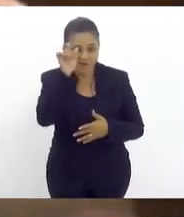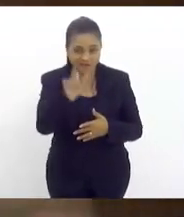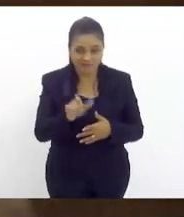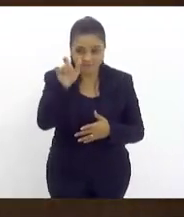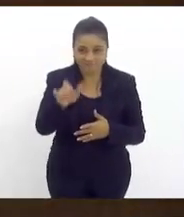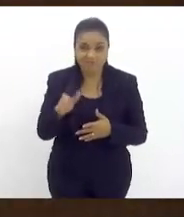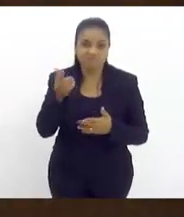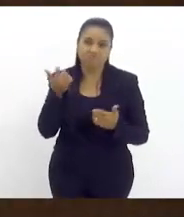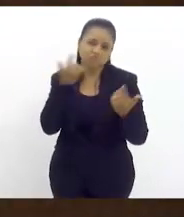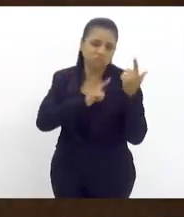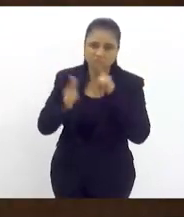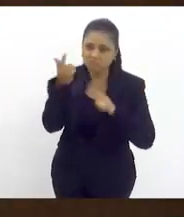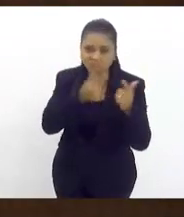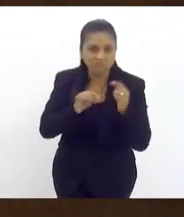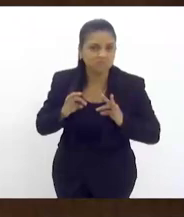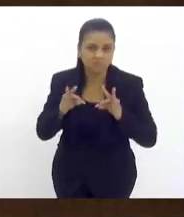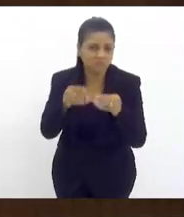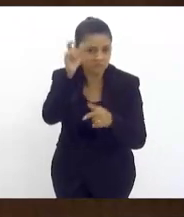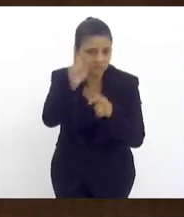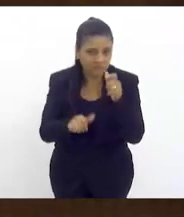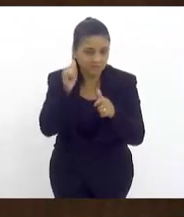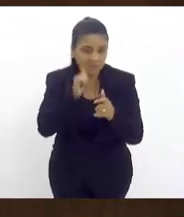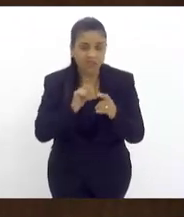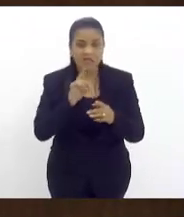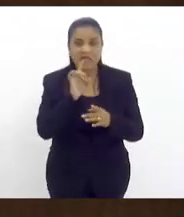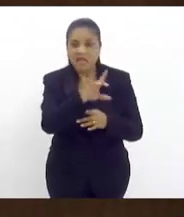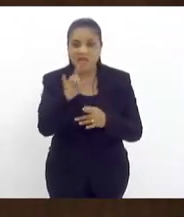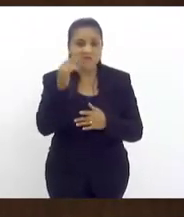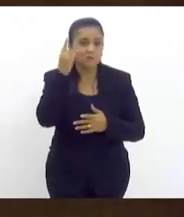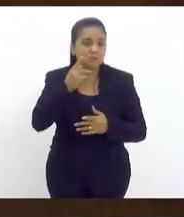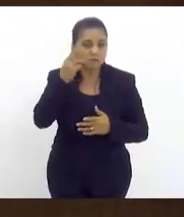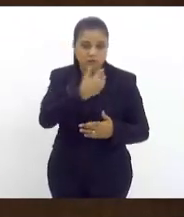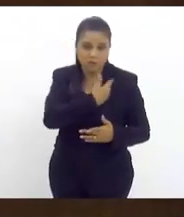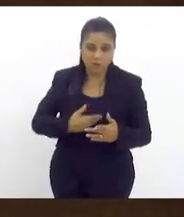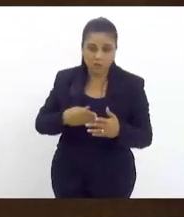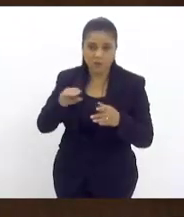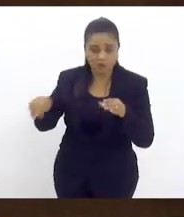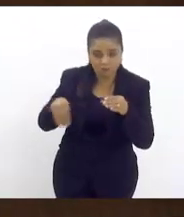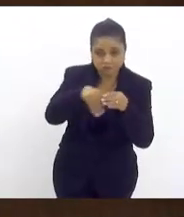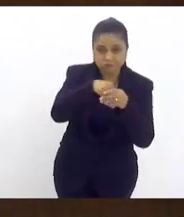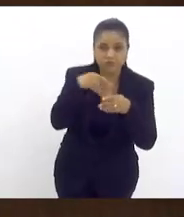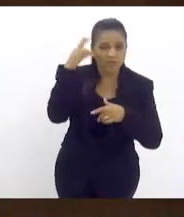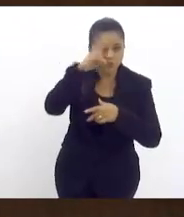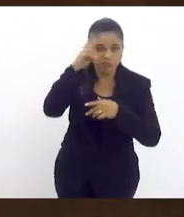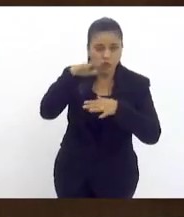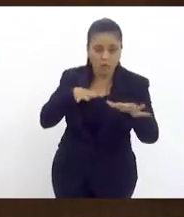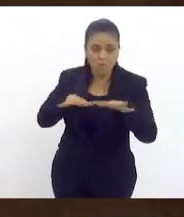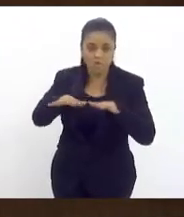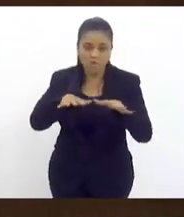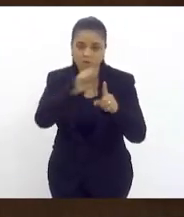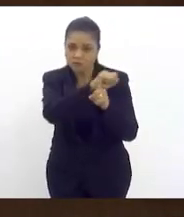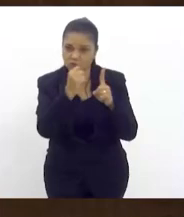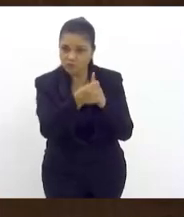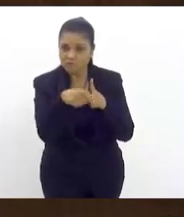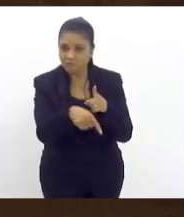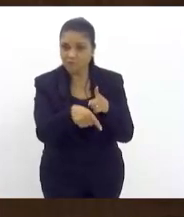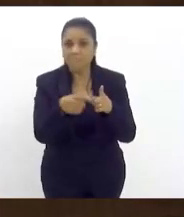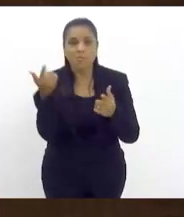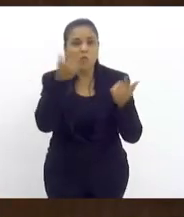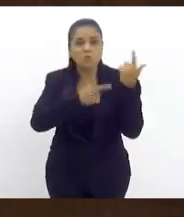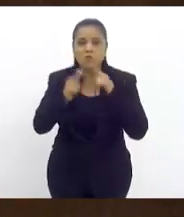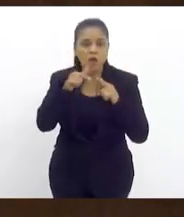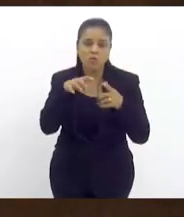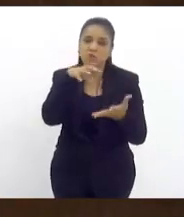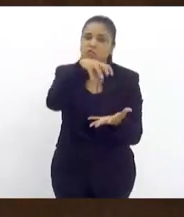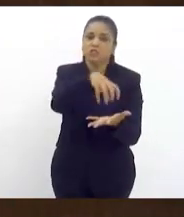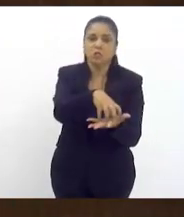nós ganhamos. Cada política pública que foi implementada a partir da luta histórica dos movimentos sociais não é um ganho para o